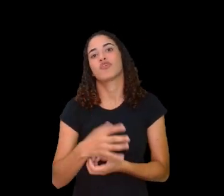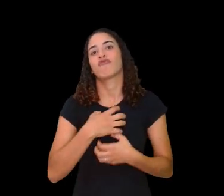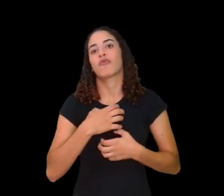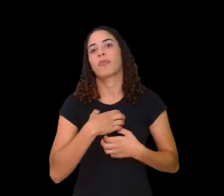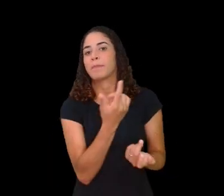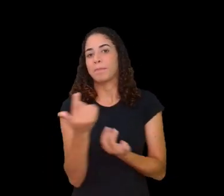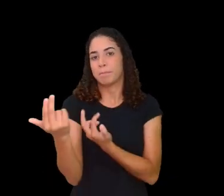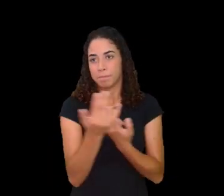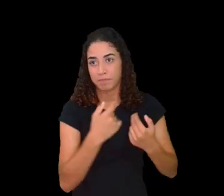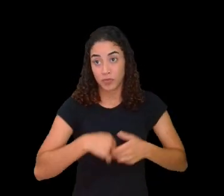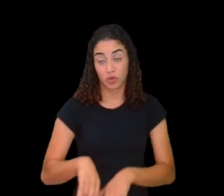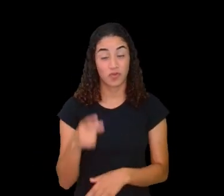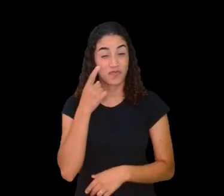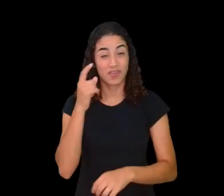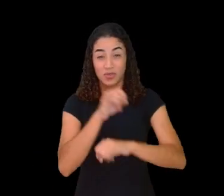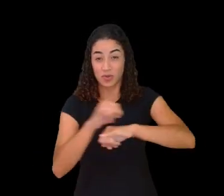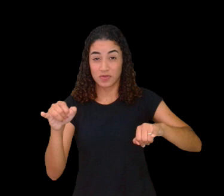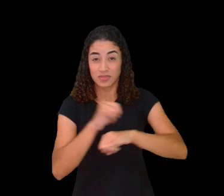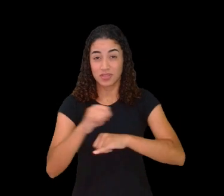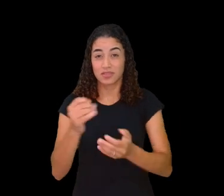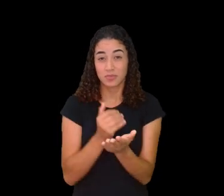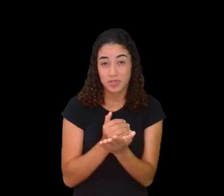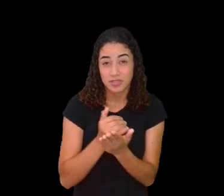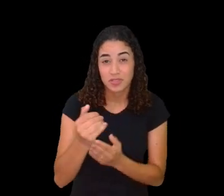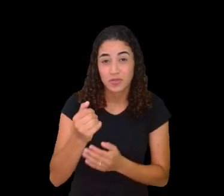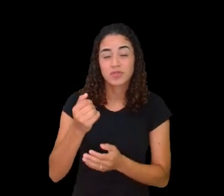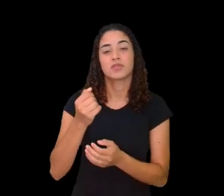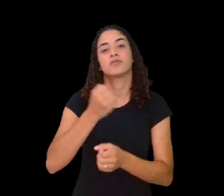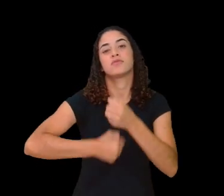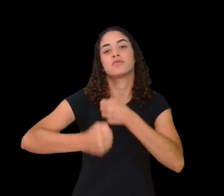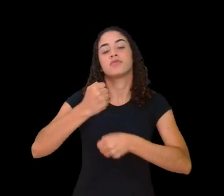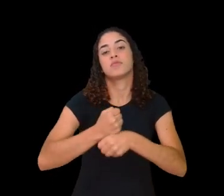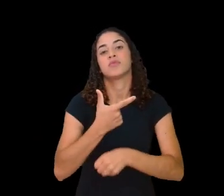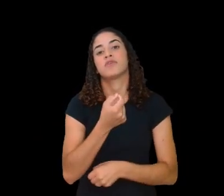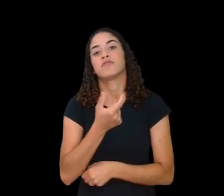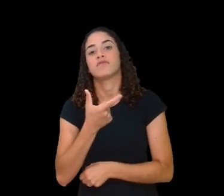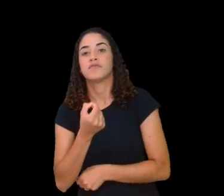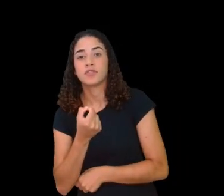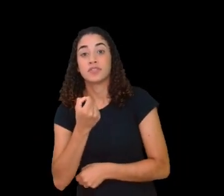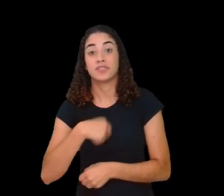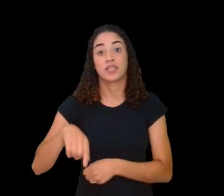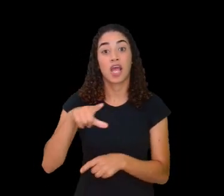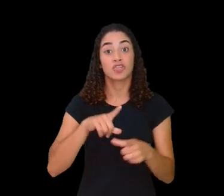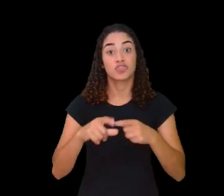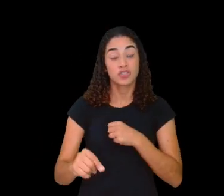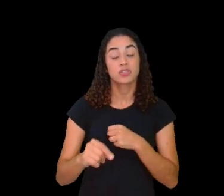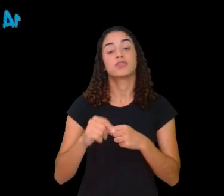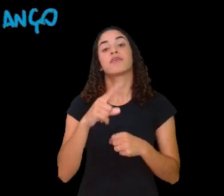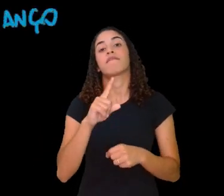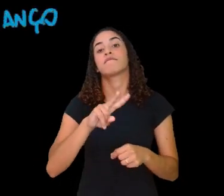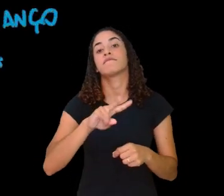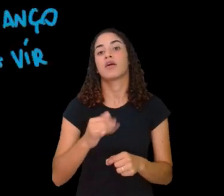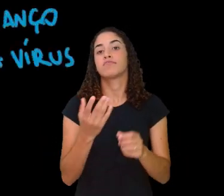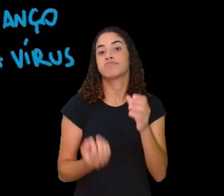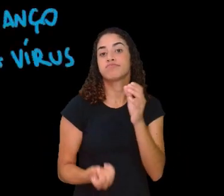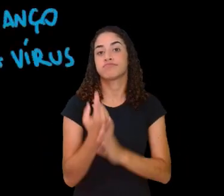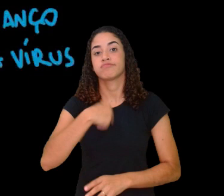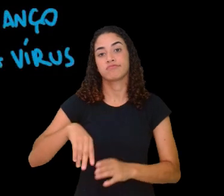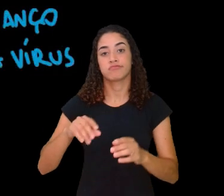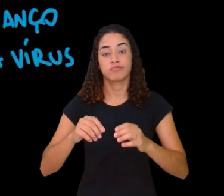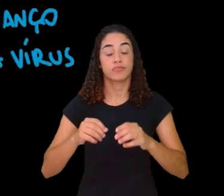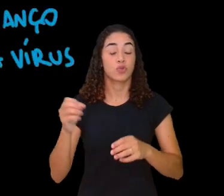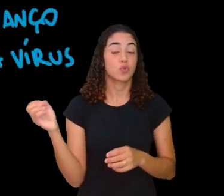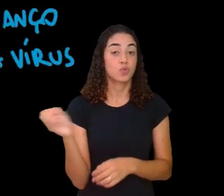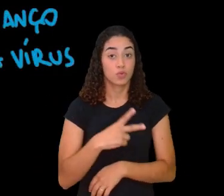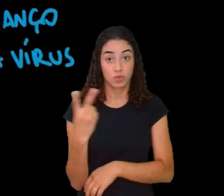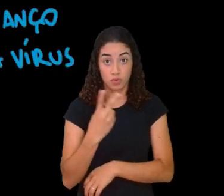notícia que saiu no início de 2020. A China vai inaugurar nos próximos dias 2 novos hospitais para conter o